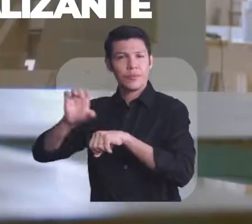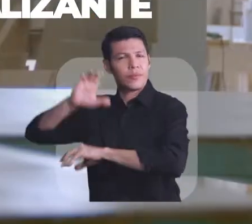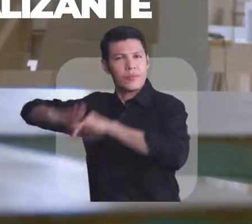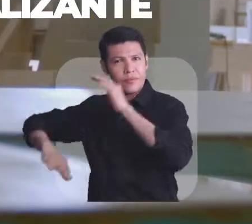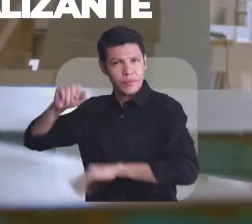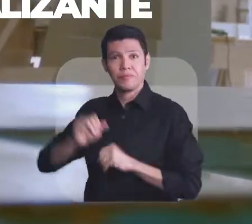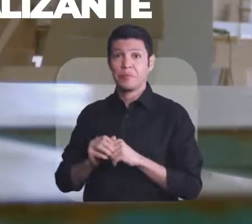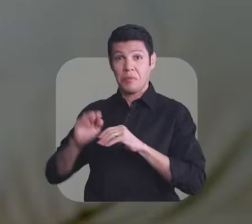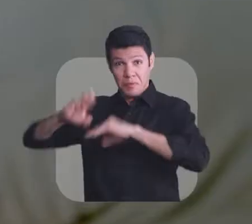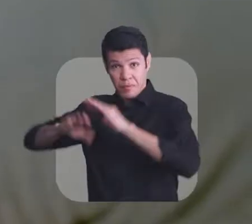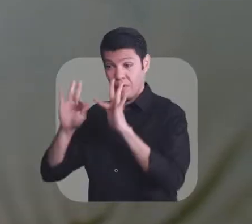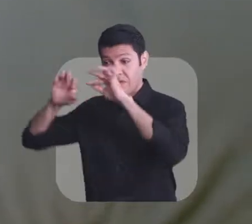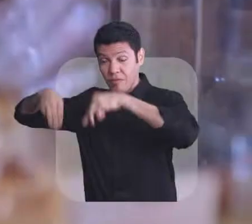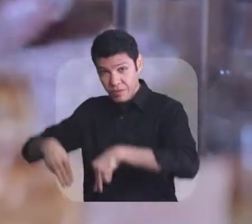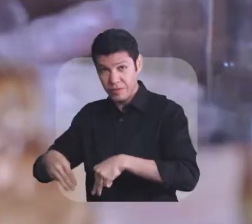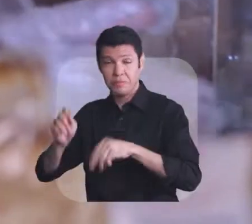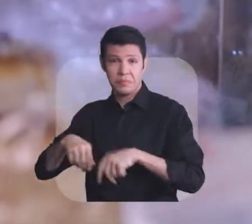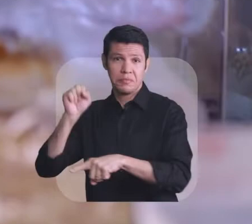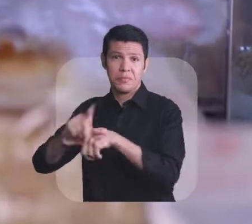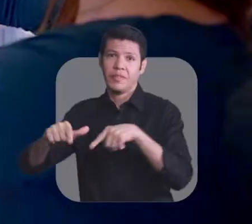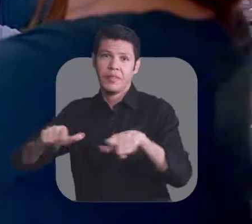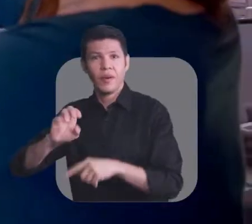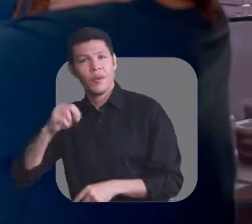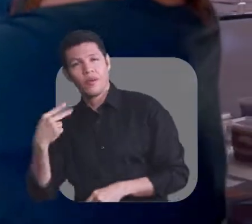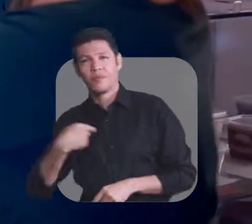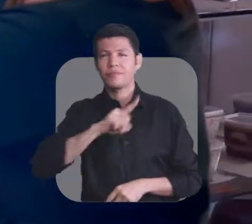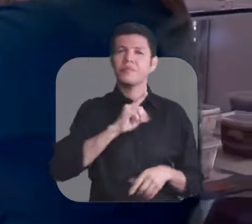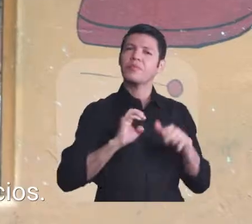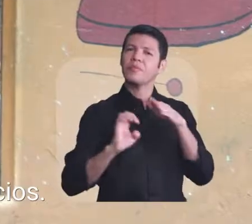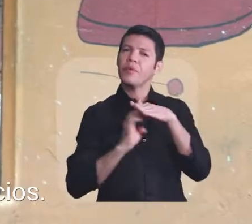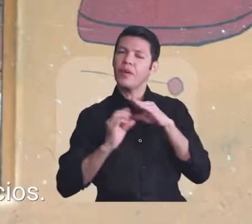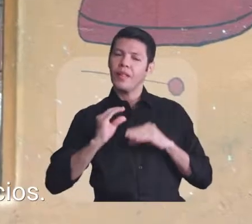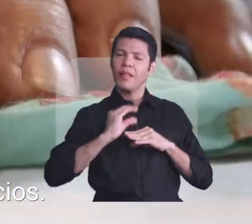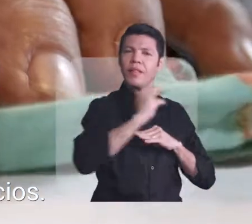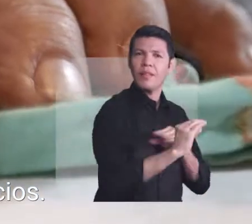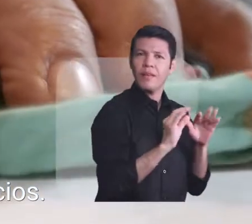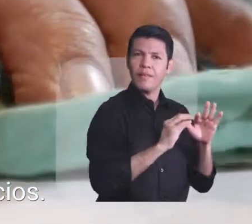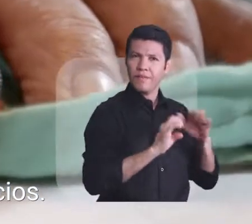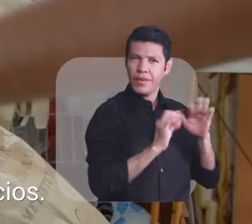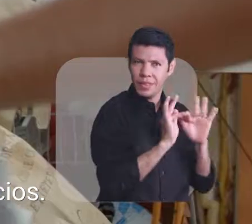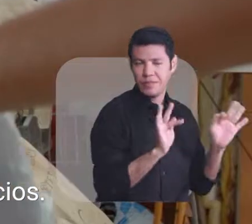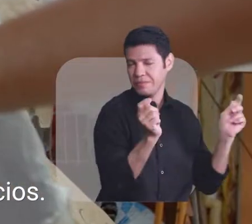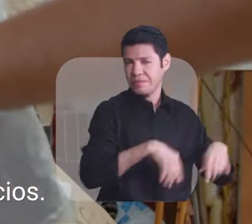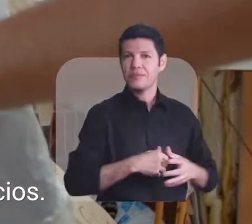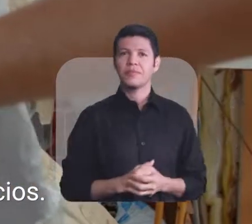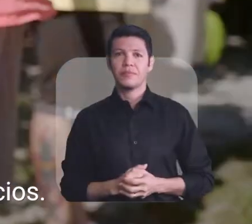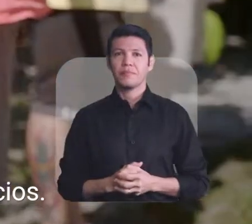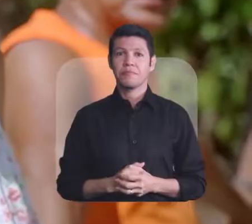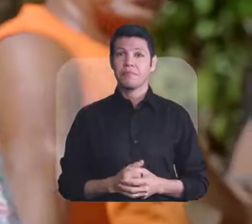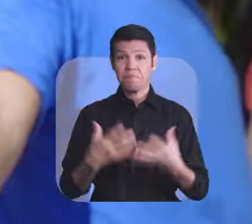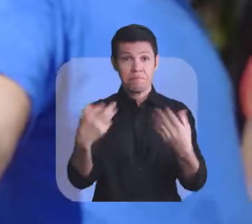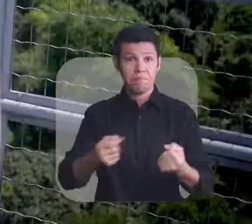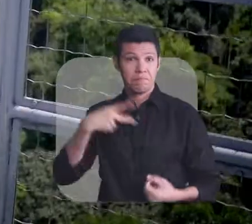um curso profissionalizante. No final do curso, ou são encaminhados para um emprego ou para um programa de financiamento de pequenos